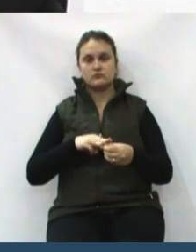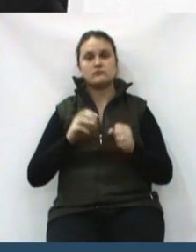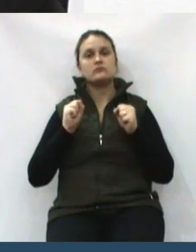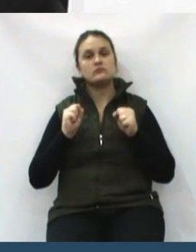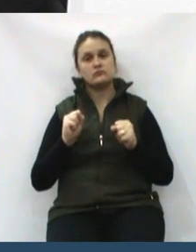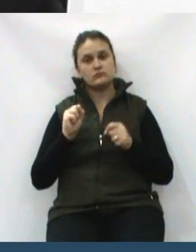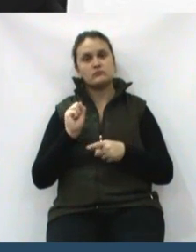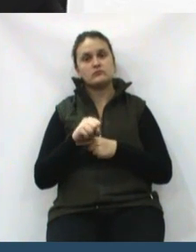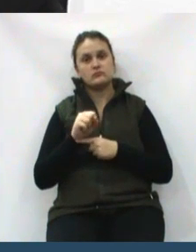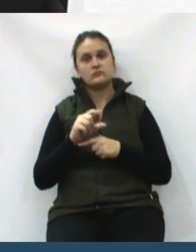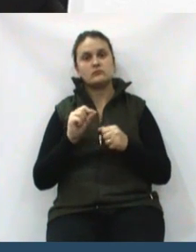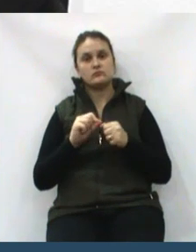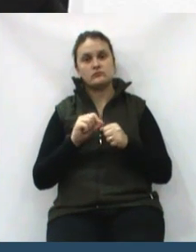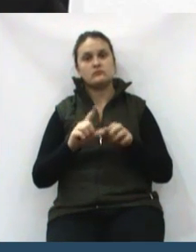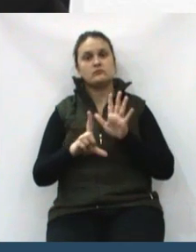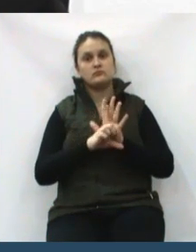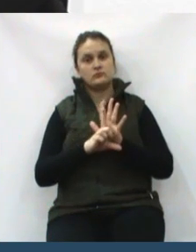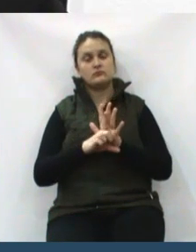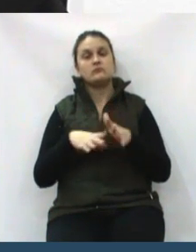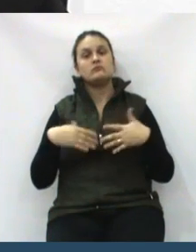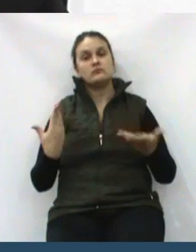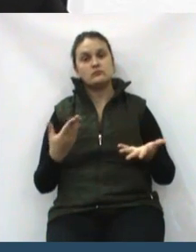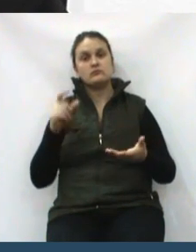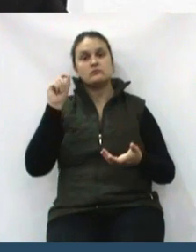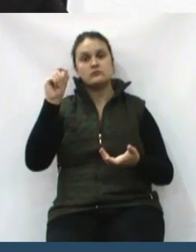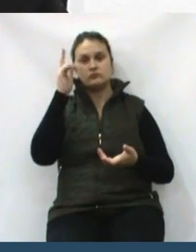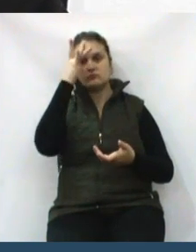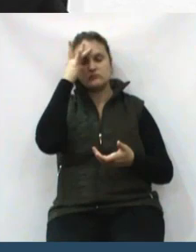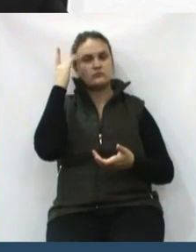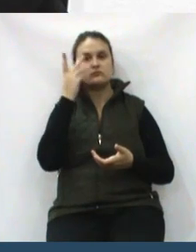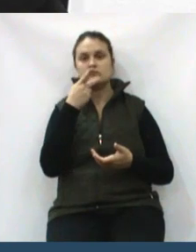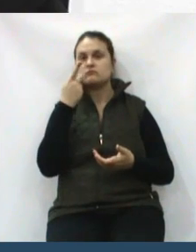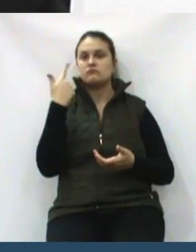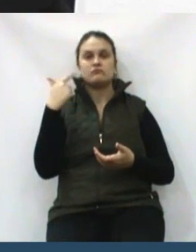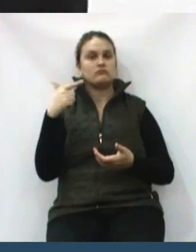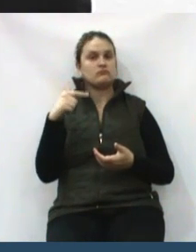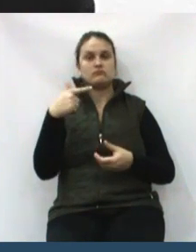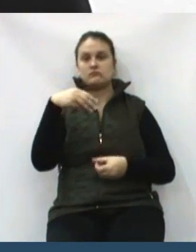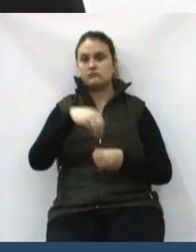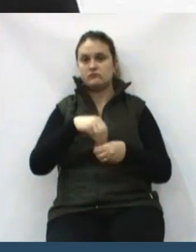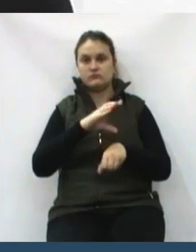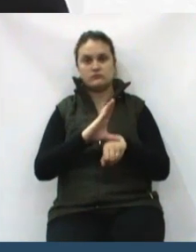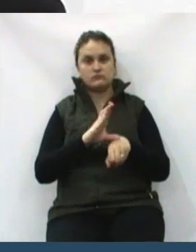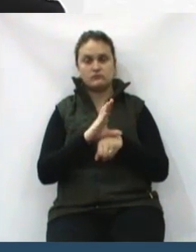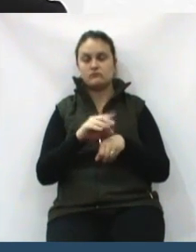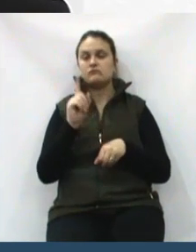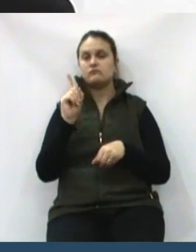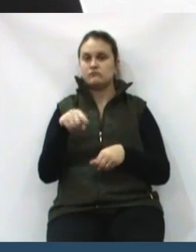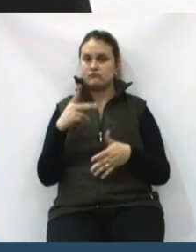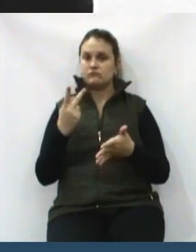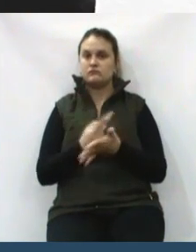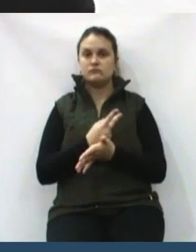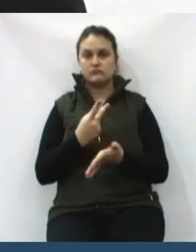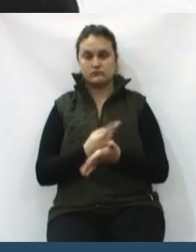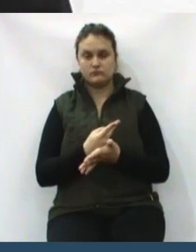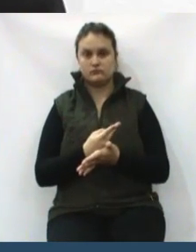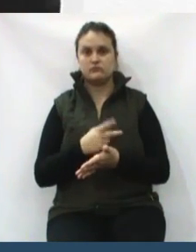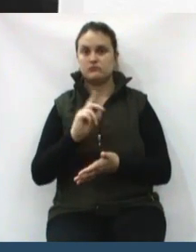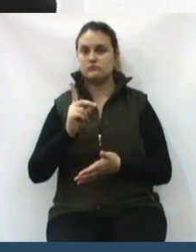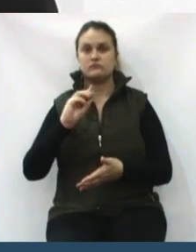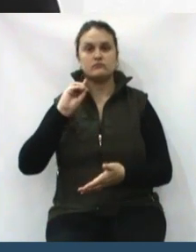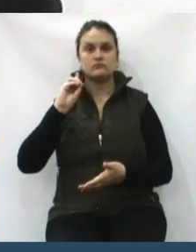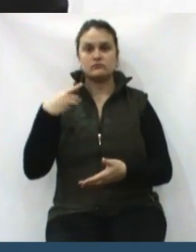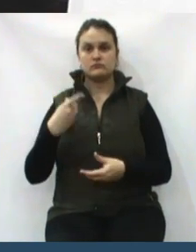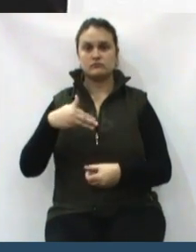sim legislar. Então, aqueles que dizem que é inconstitucional, levam para o lado do direito